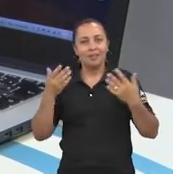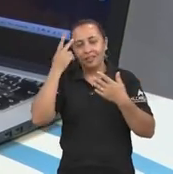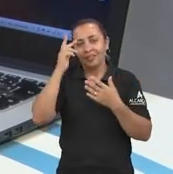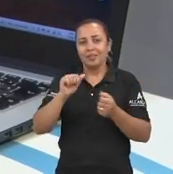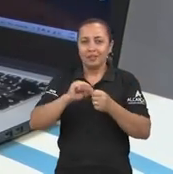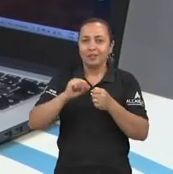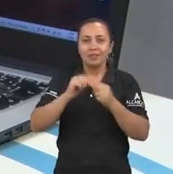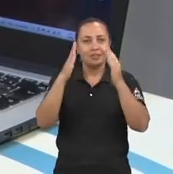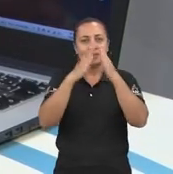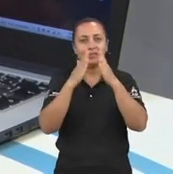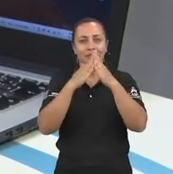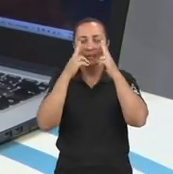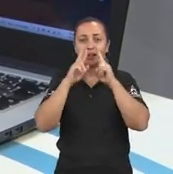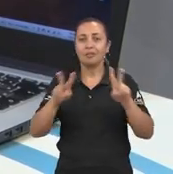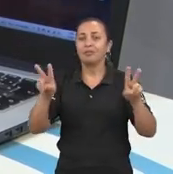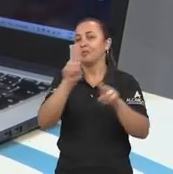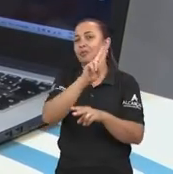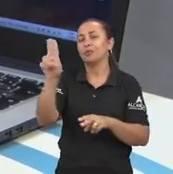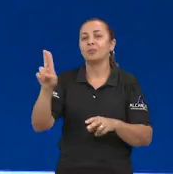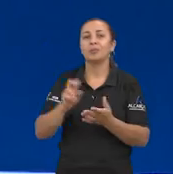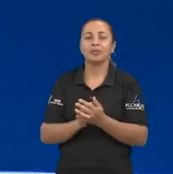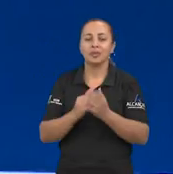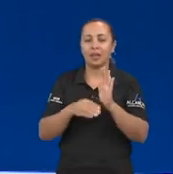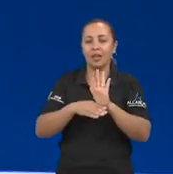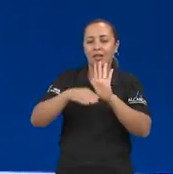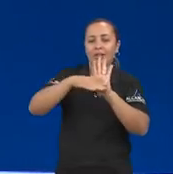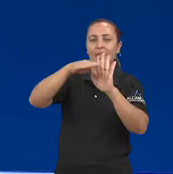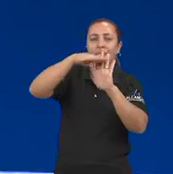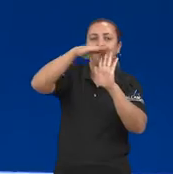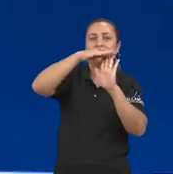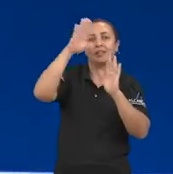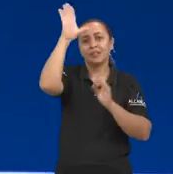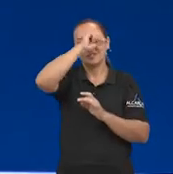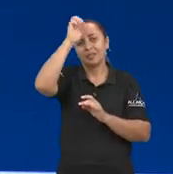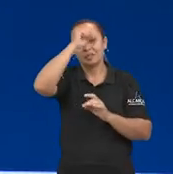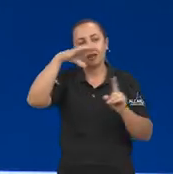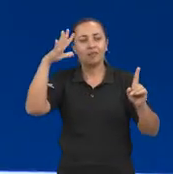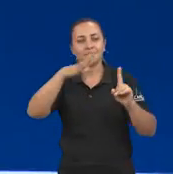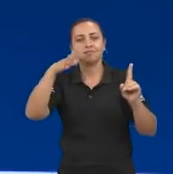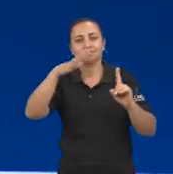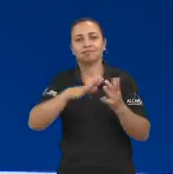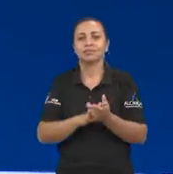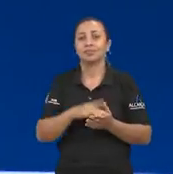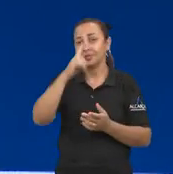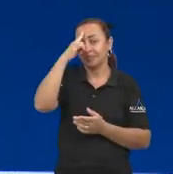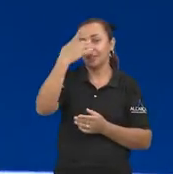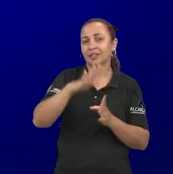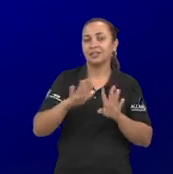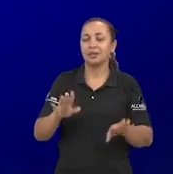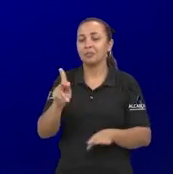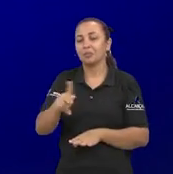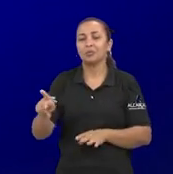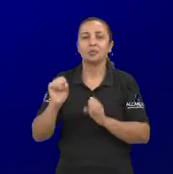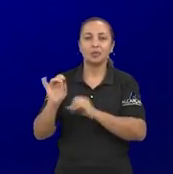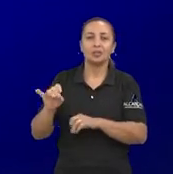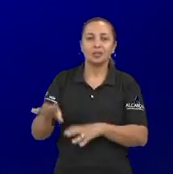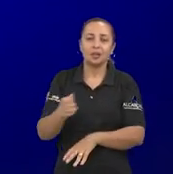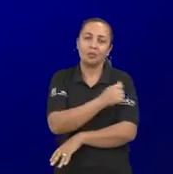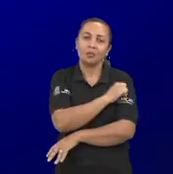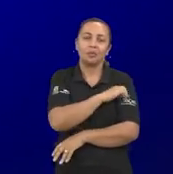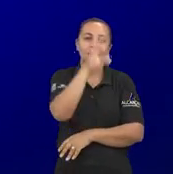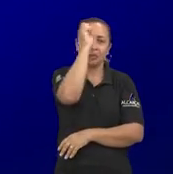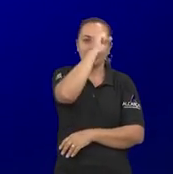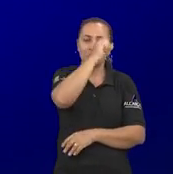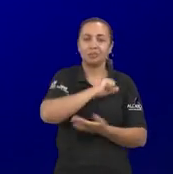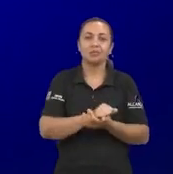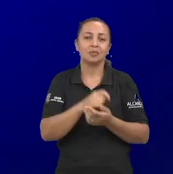fazer isso em casa a ver o nome dele no ranking e ele vai assistir um não não aprender você só a ideia é essa professora ensinar e